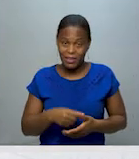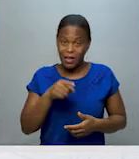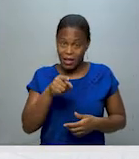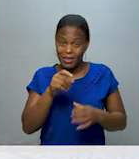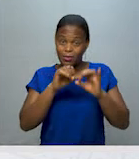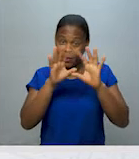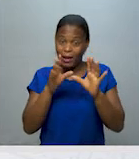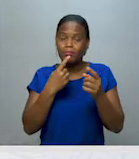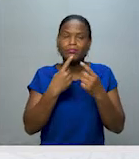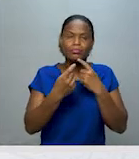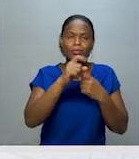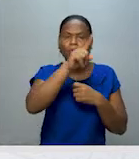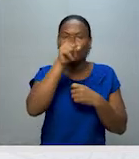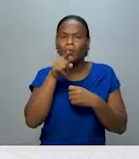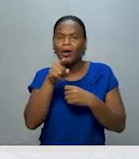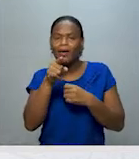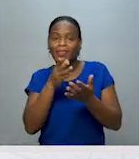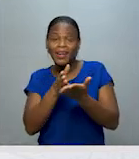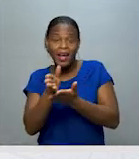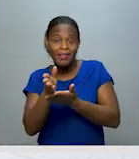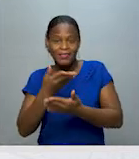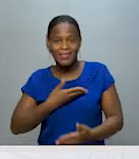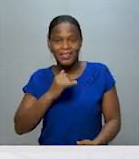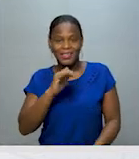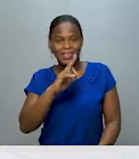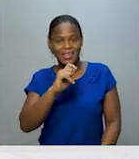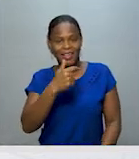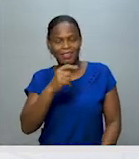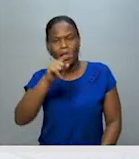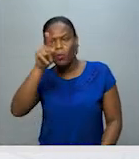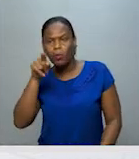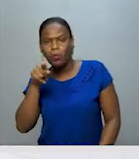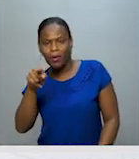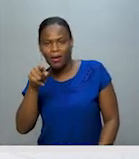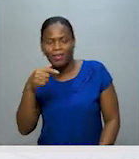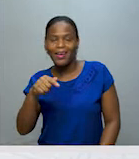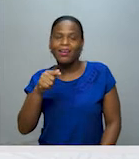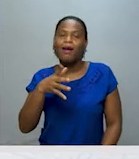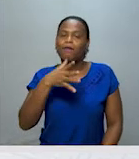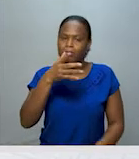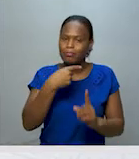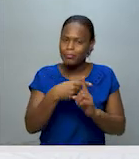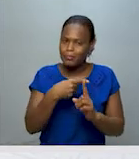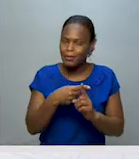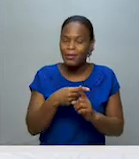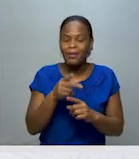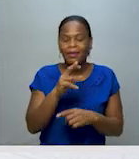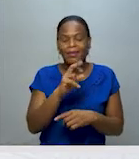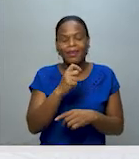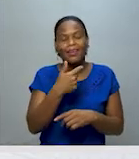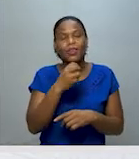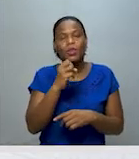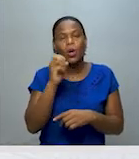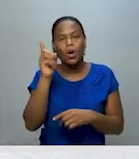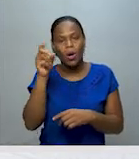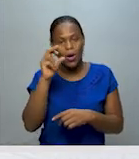portanto, claramente de uma interrogativa direta, com advérbios interrogativos, afirmativos, retórica